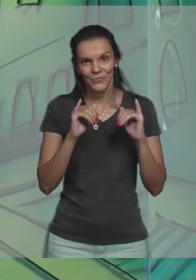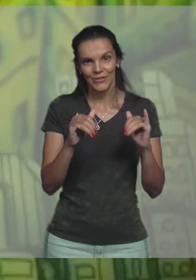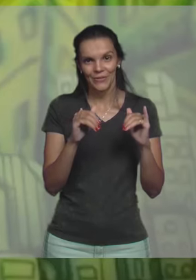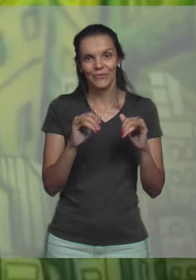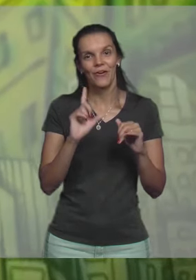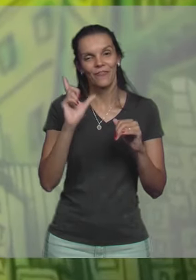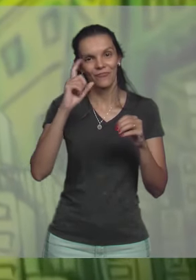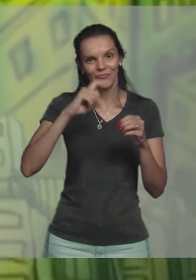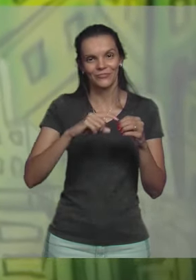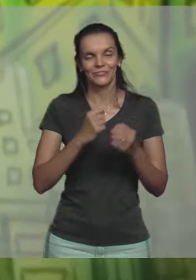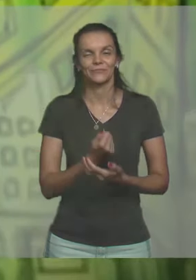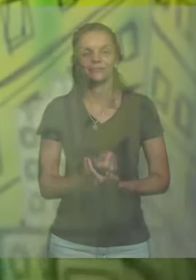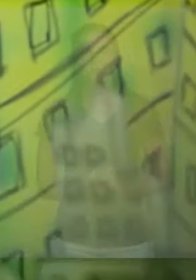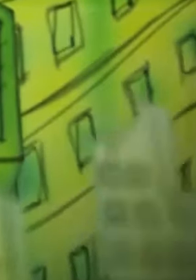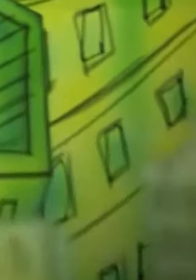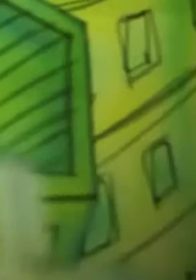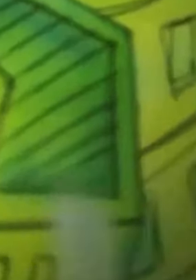breve.